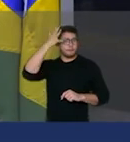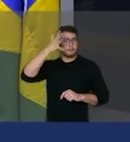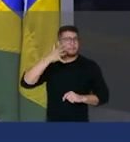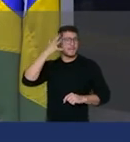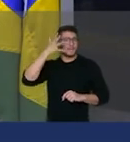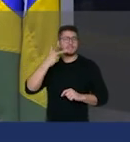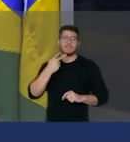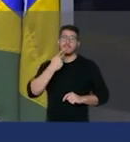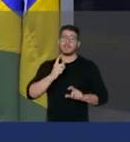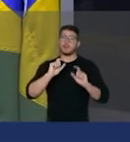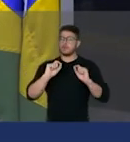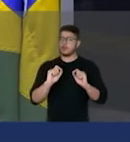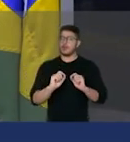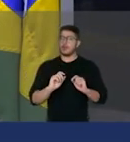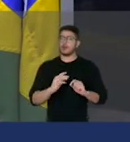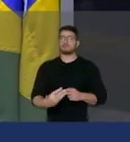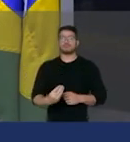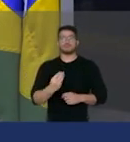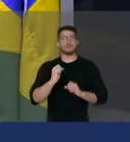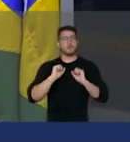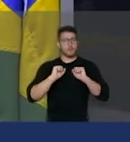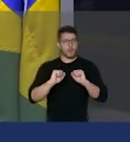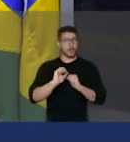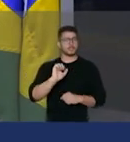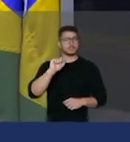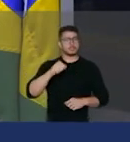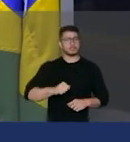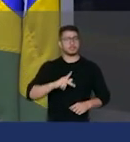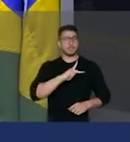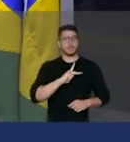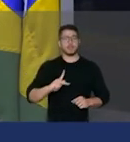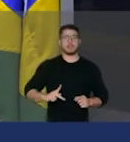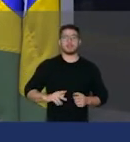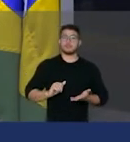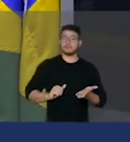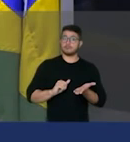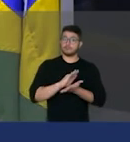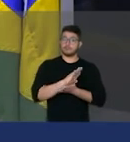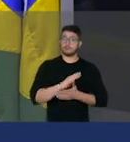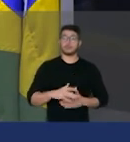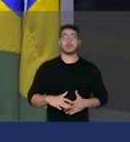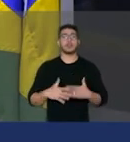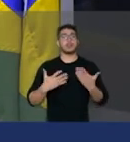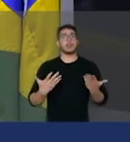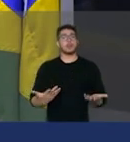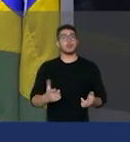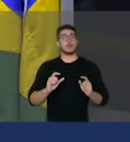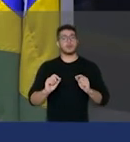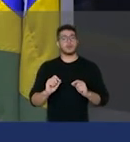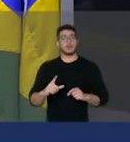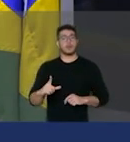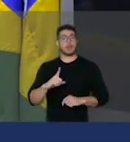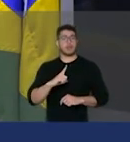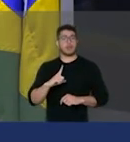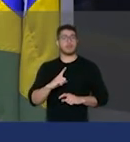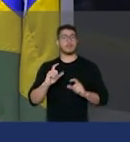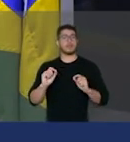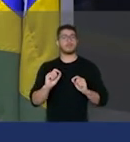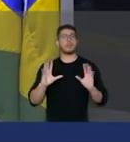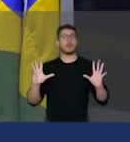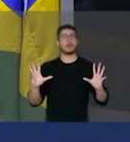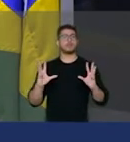presidente possa ser destituído inclusive ele estava lá nesse simpósio que teve como resumo do seu calendário